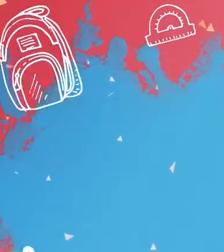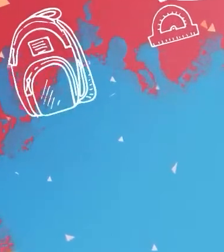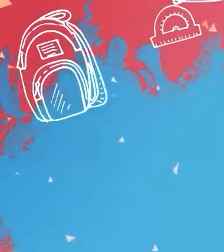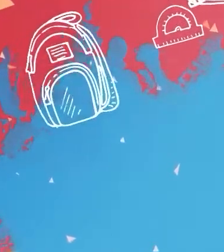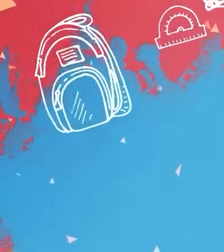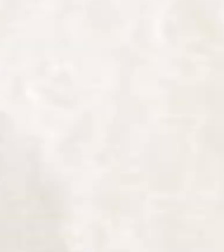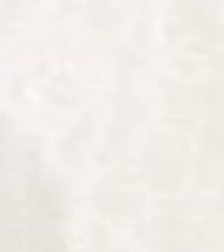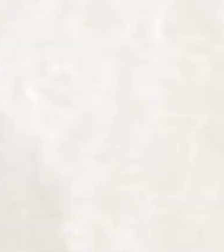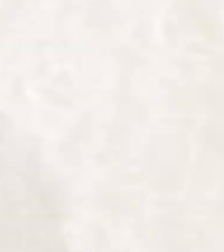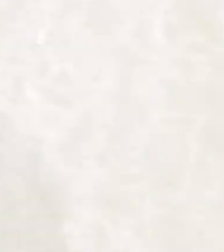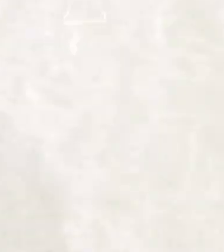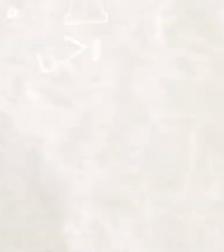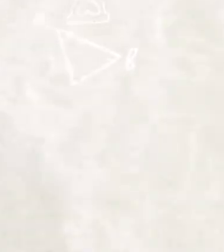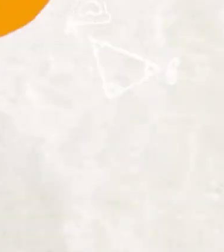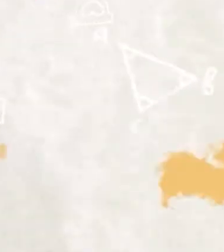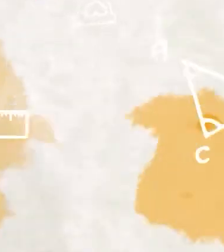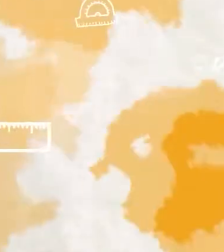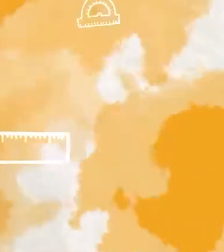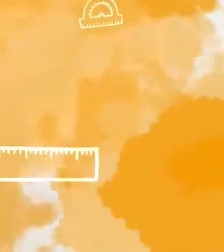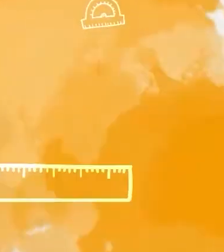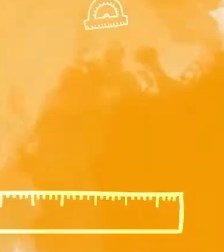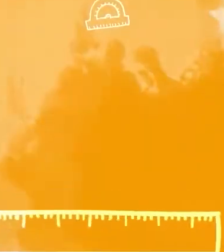E aí